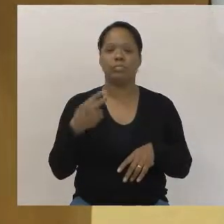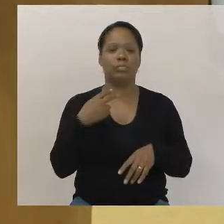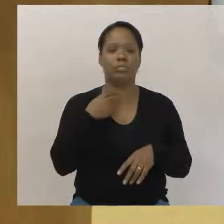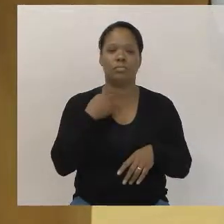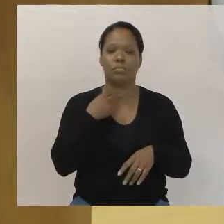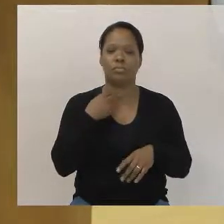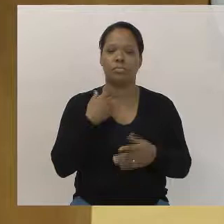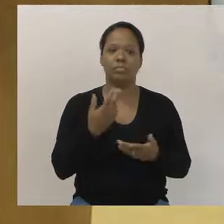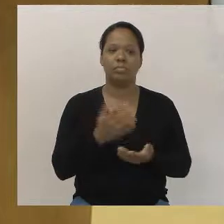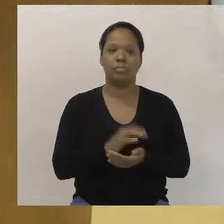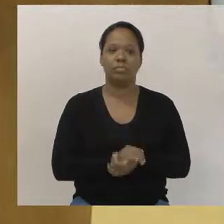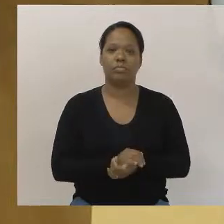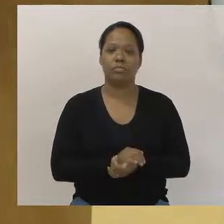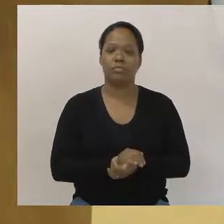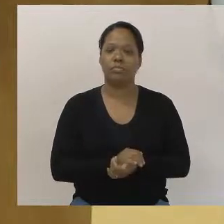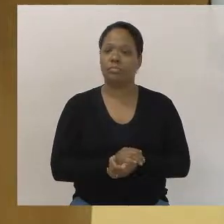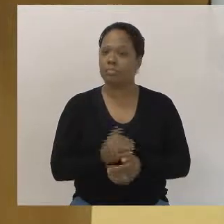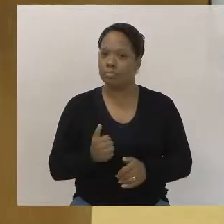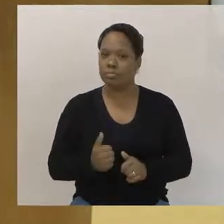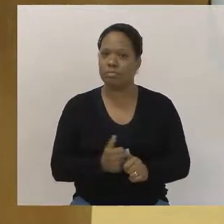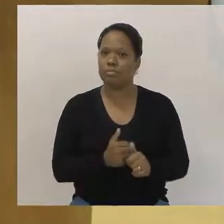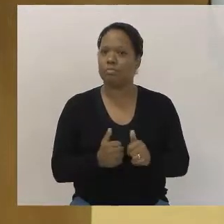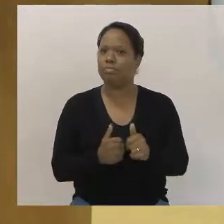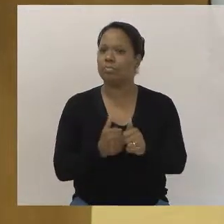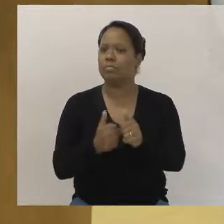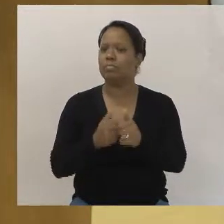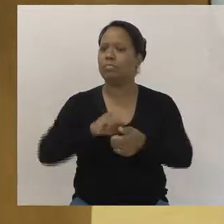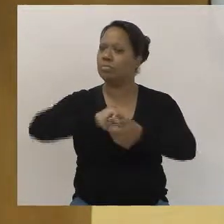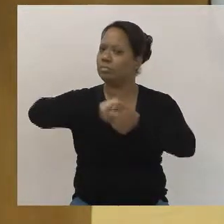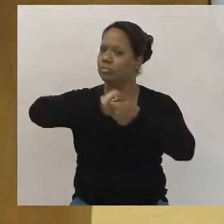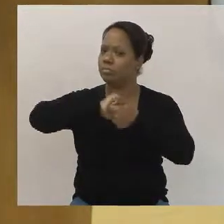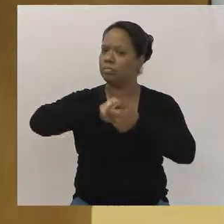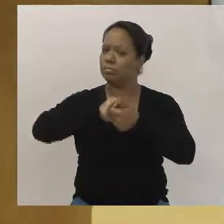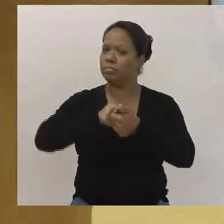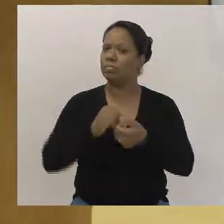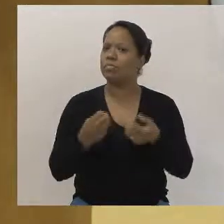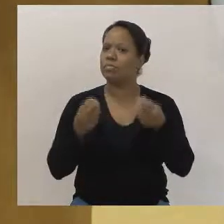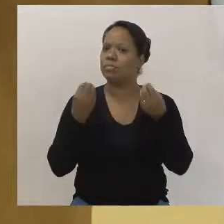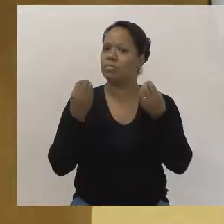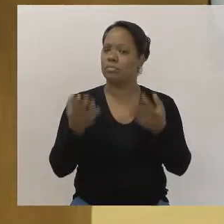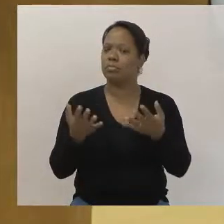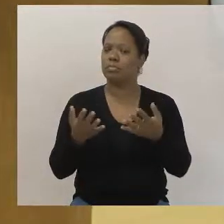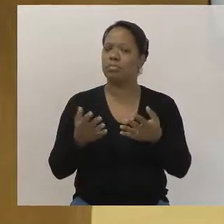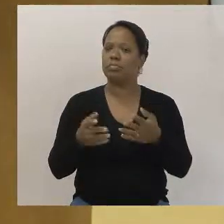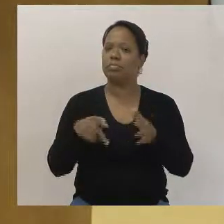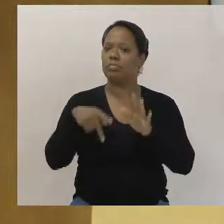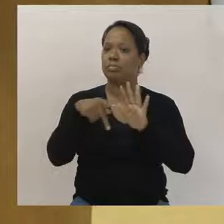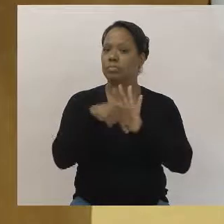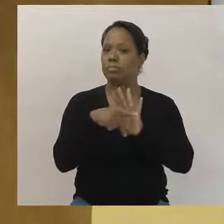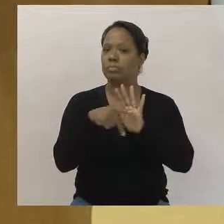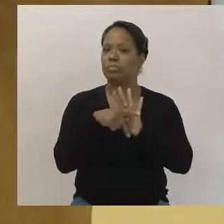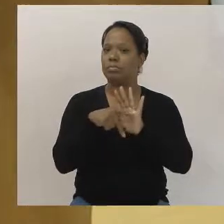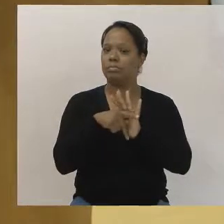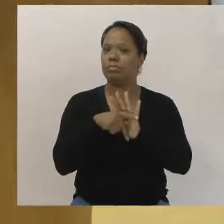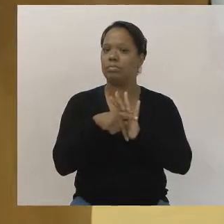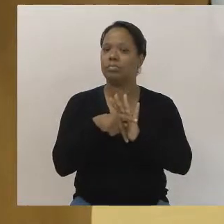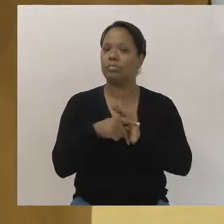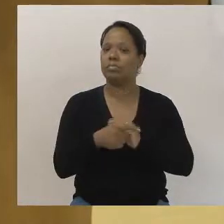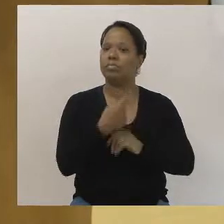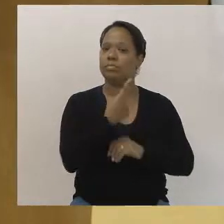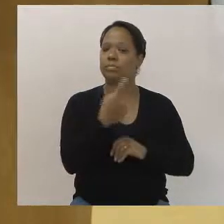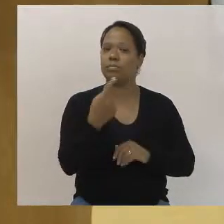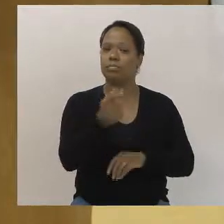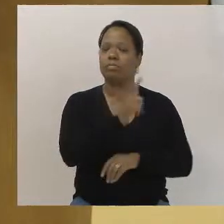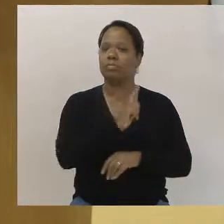que nós devemos fazer é acompanhar a qualidade da entregas dos projetos então acho que cada